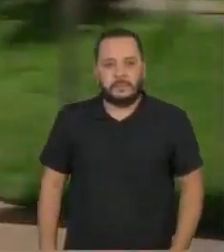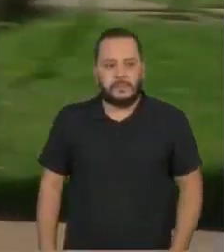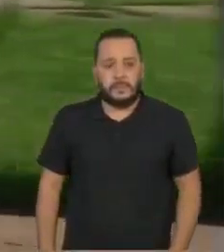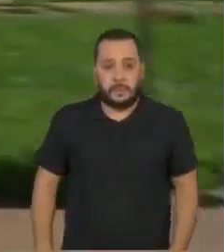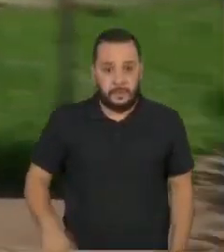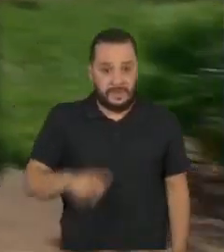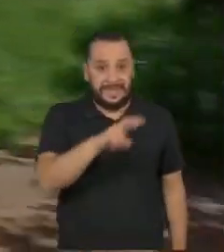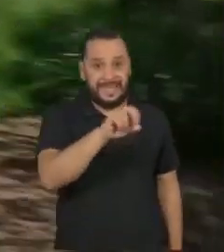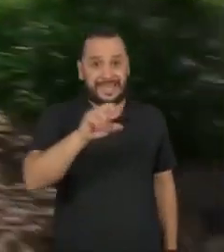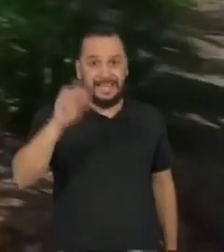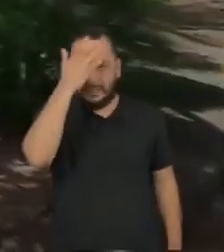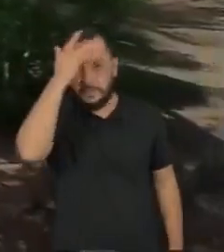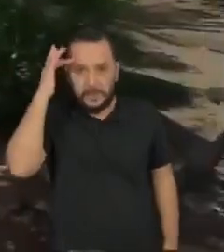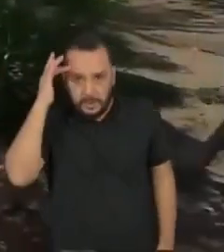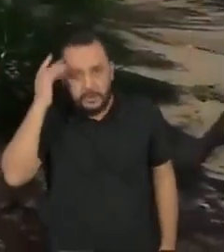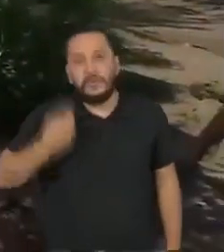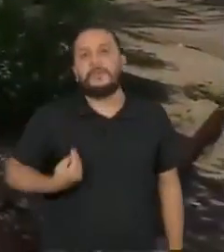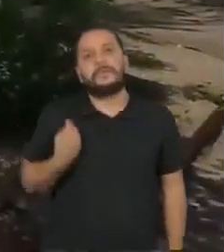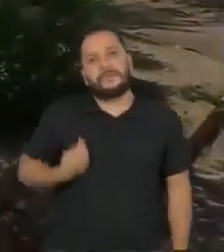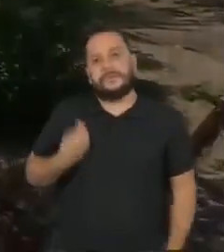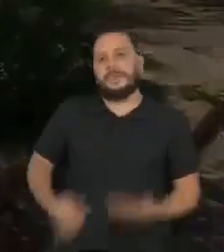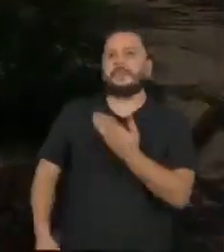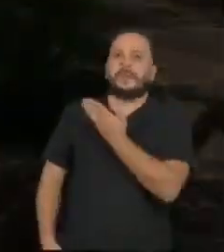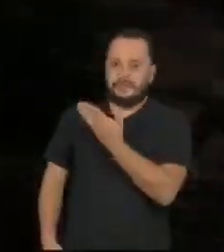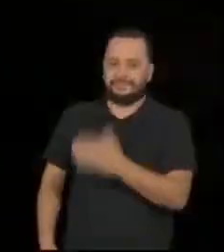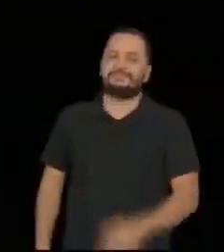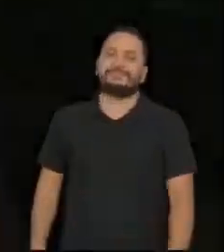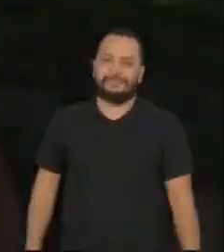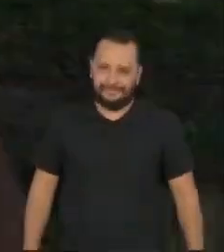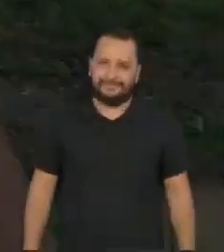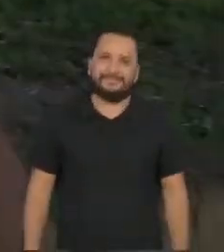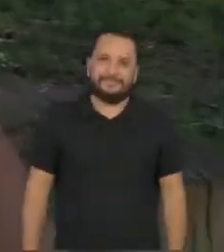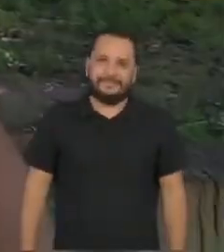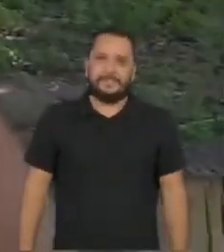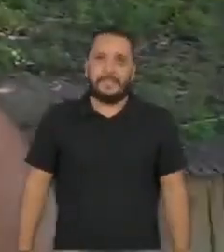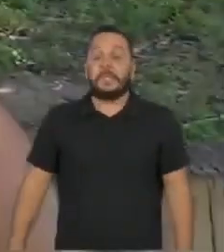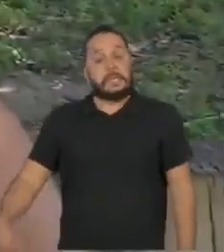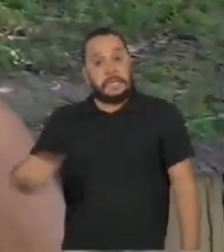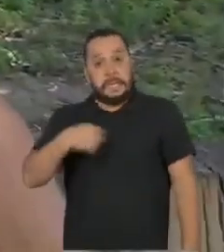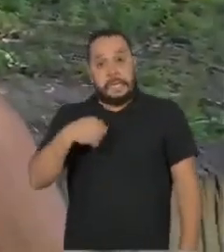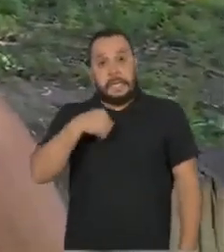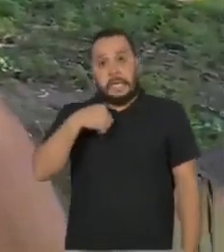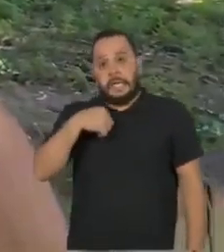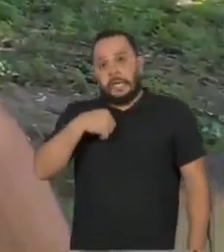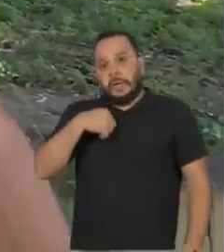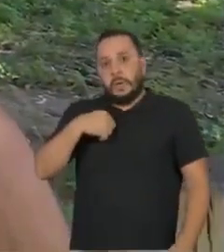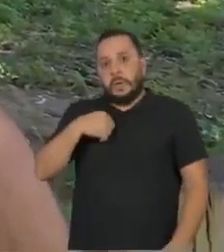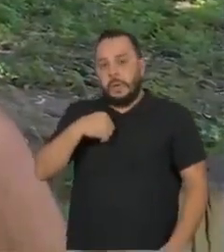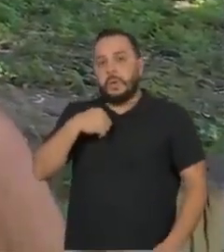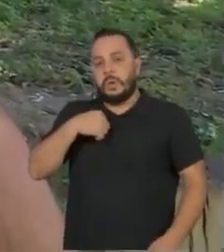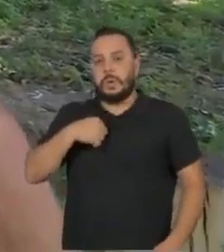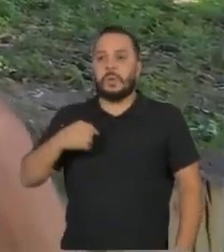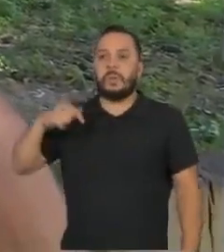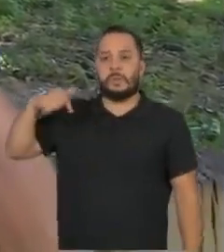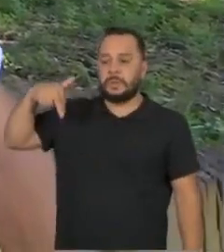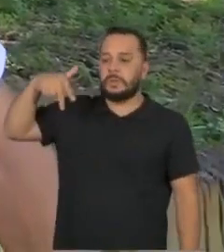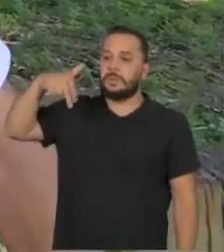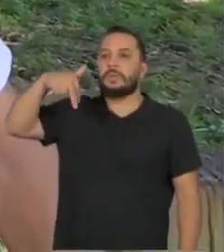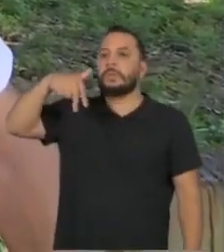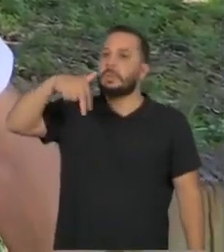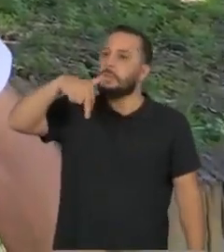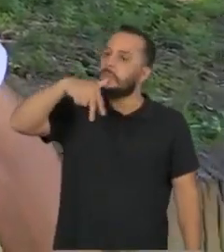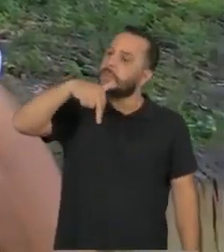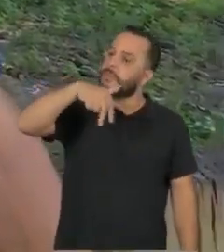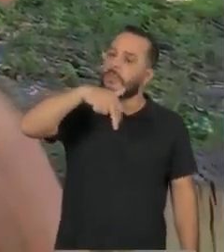Cerca de 500 pessoas viviam aqui. Eu estava descendo para tirar uma zaca do brejo. Quando